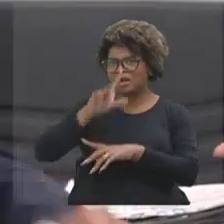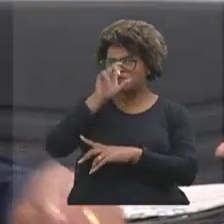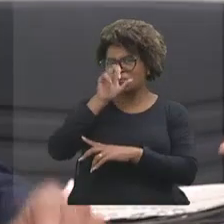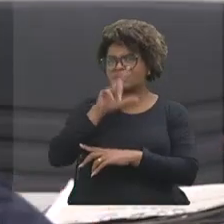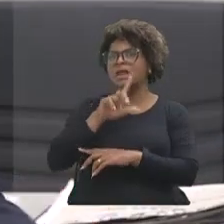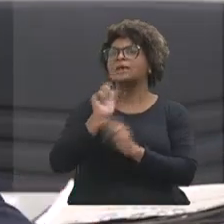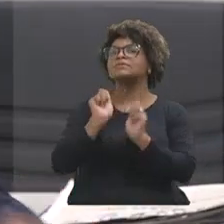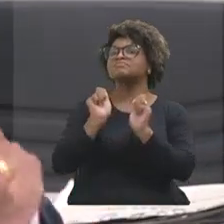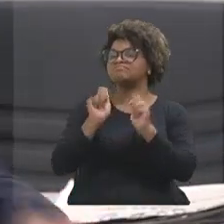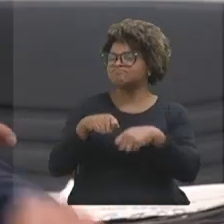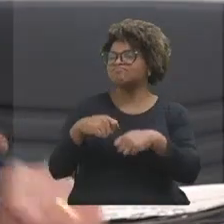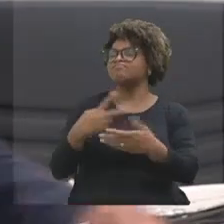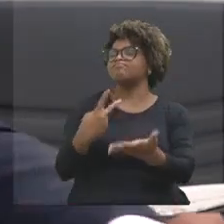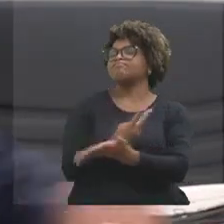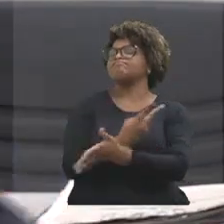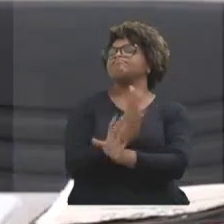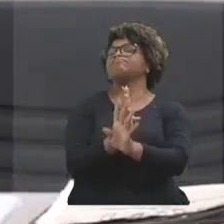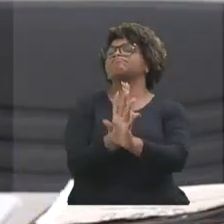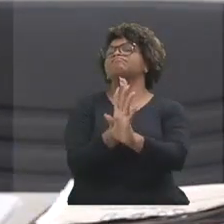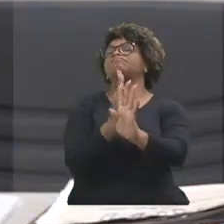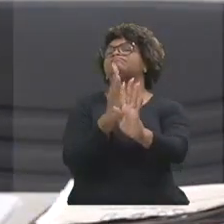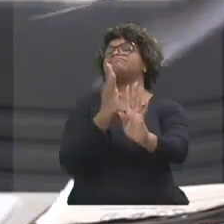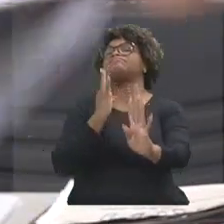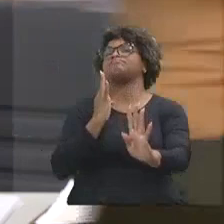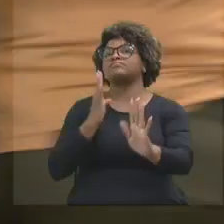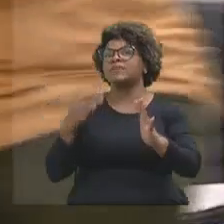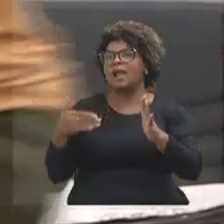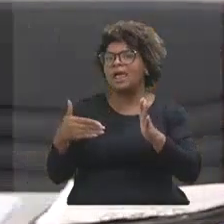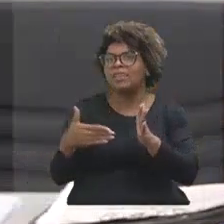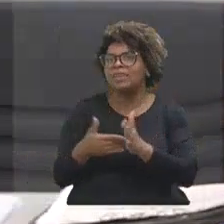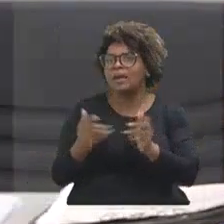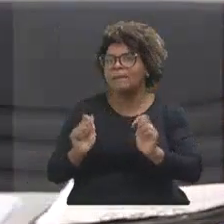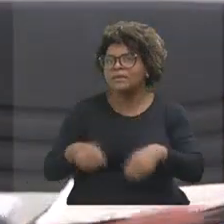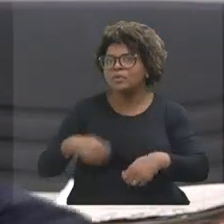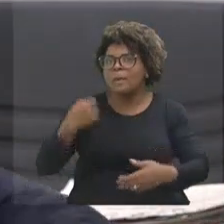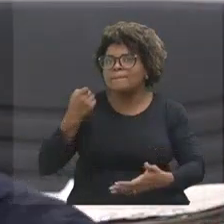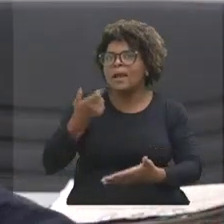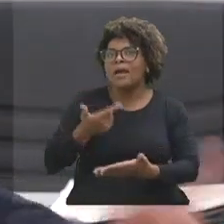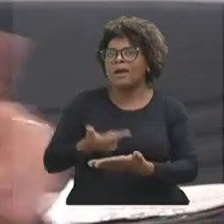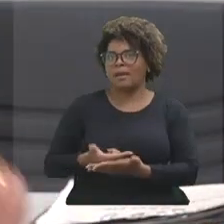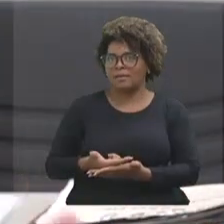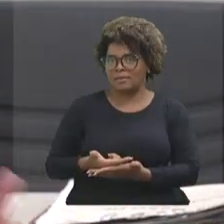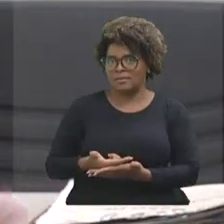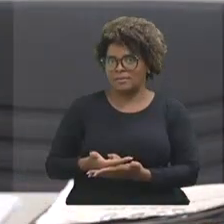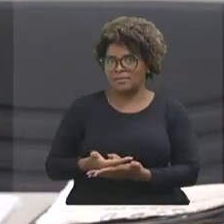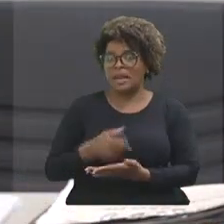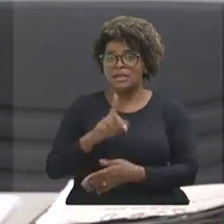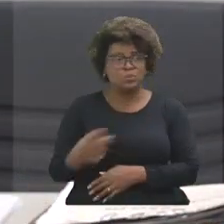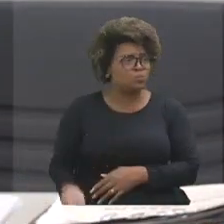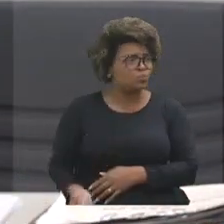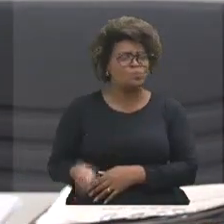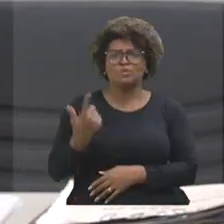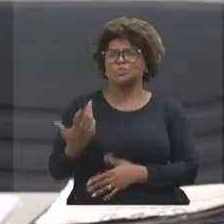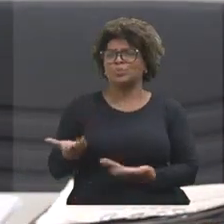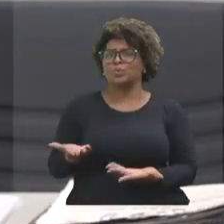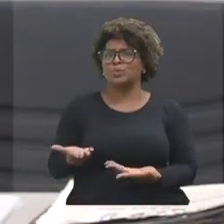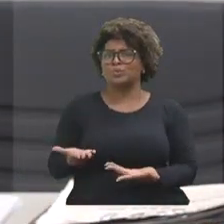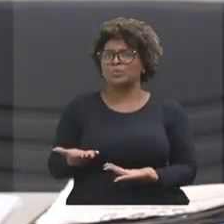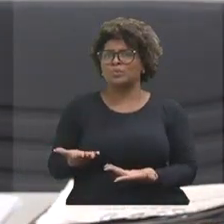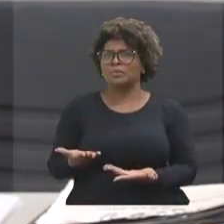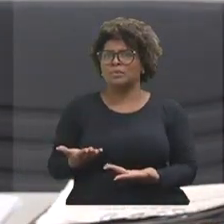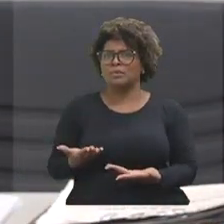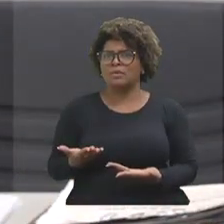porque para encurralar os pacientes e os pacientes pagarem seus procedimentos Então acho que isso é que é um absurdo a gente